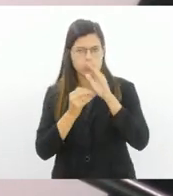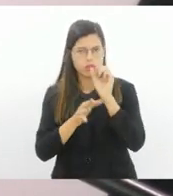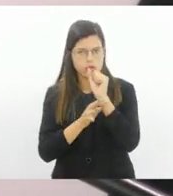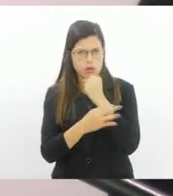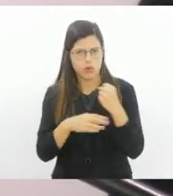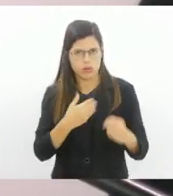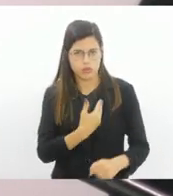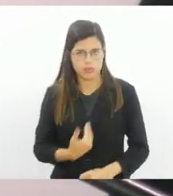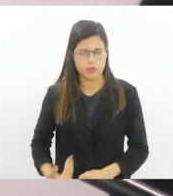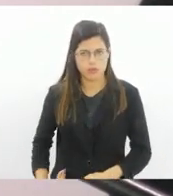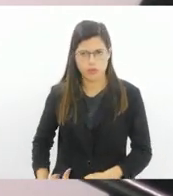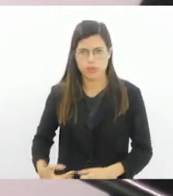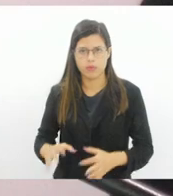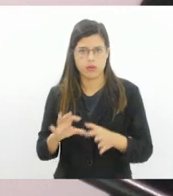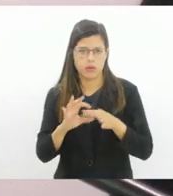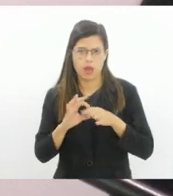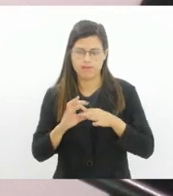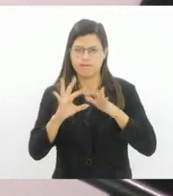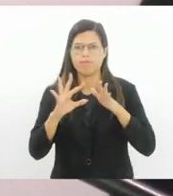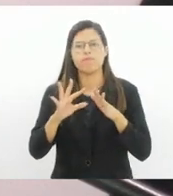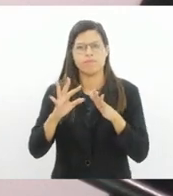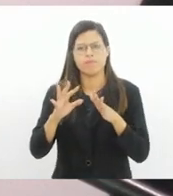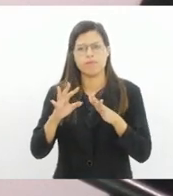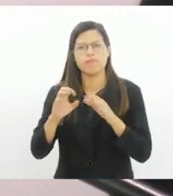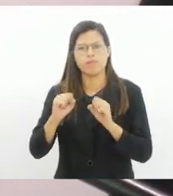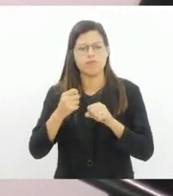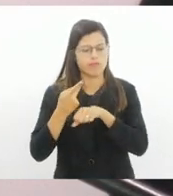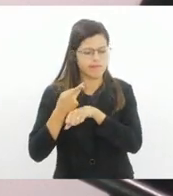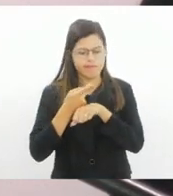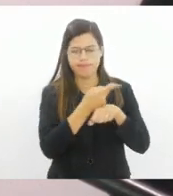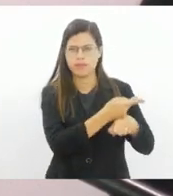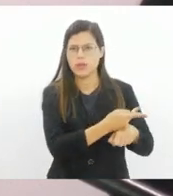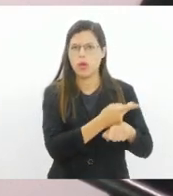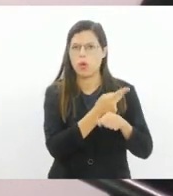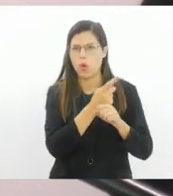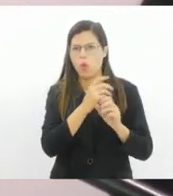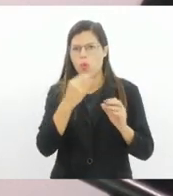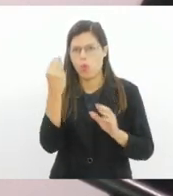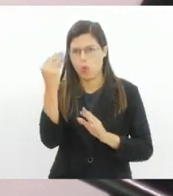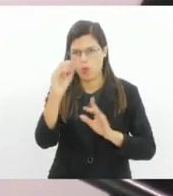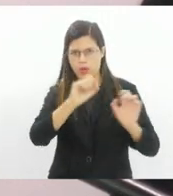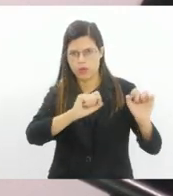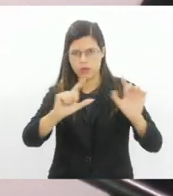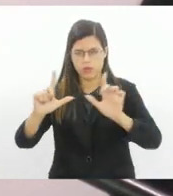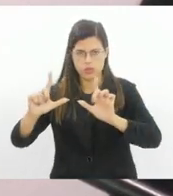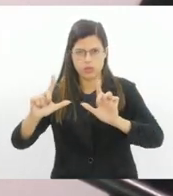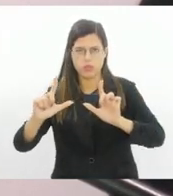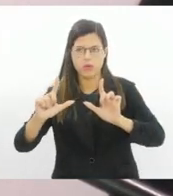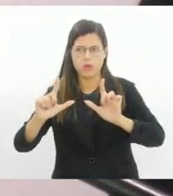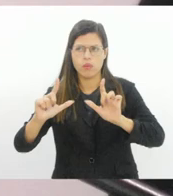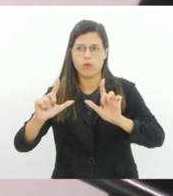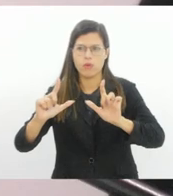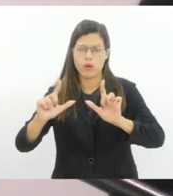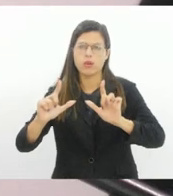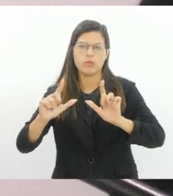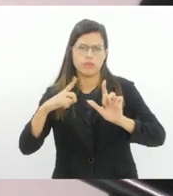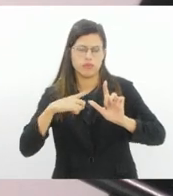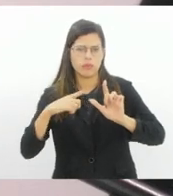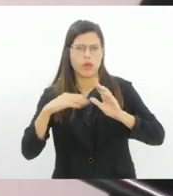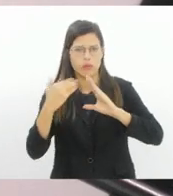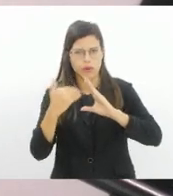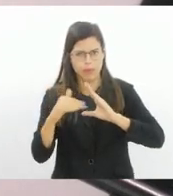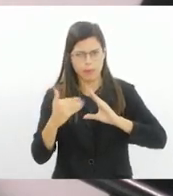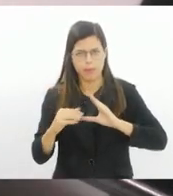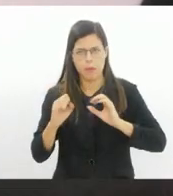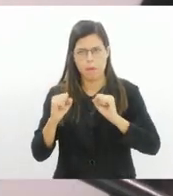está à disposição de todos vocês, né? A gente tem, eu coloquei na apresentação que eu vou deixar disponível os nossos e-mails, vocês